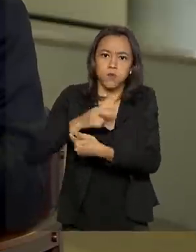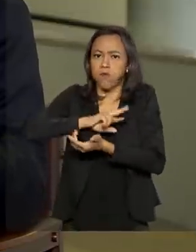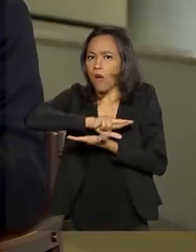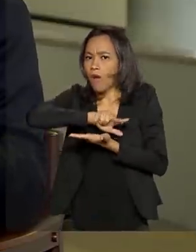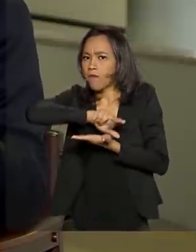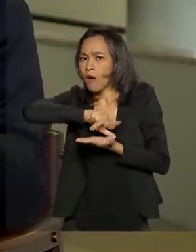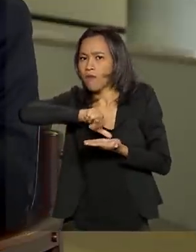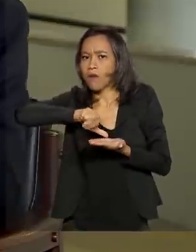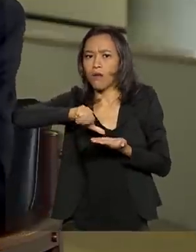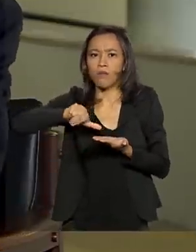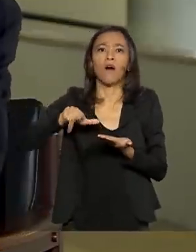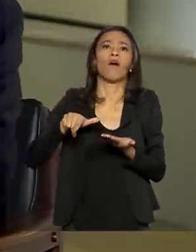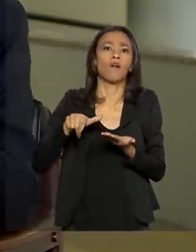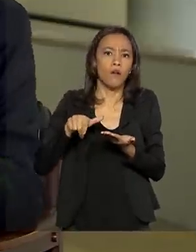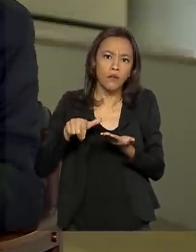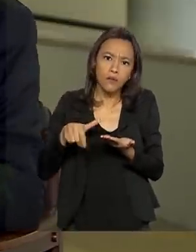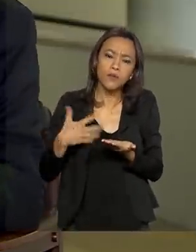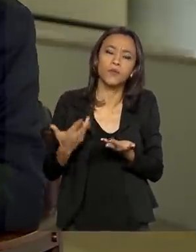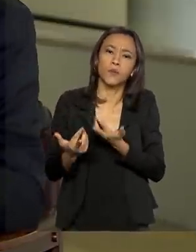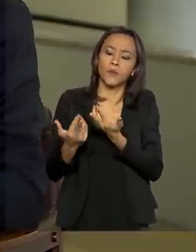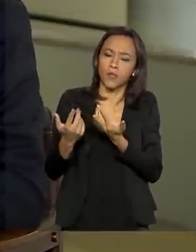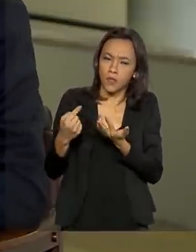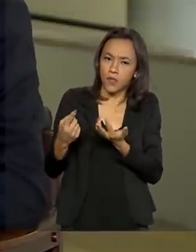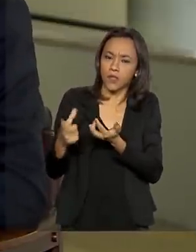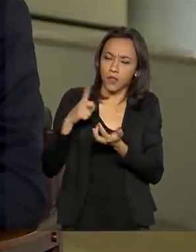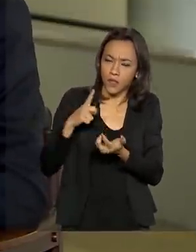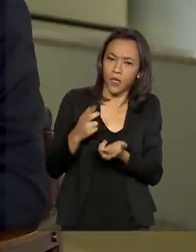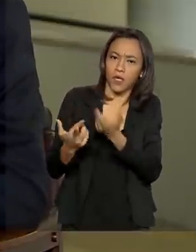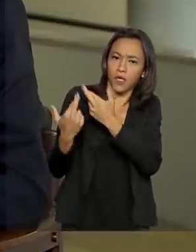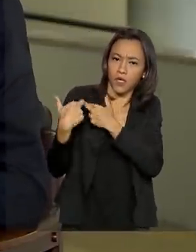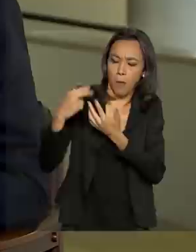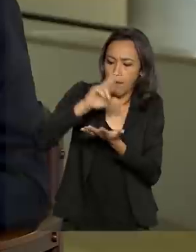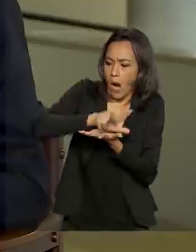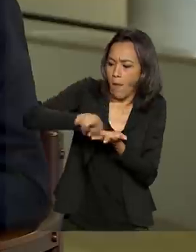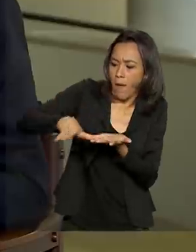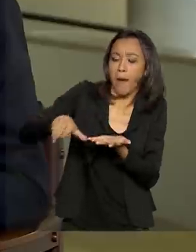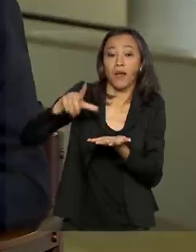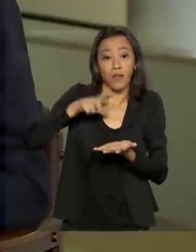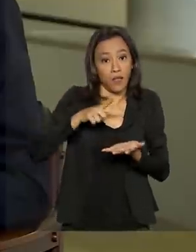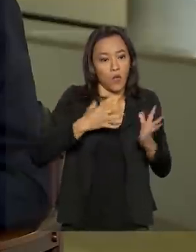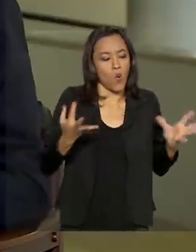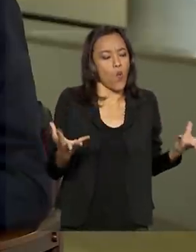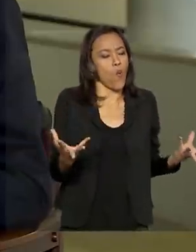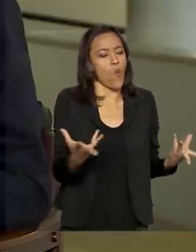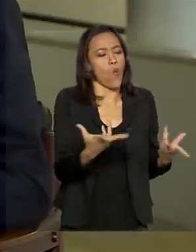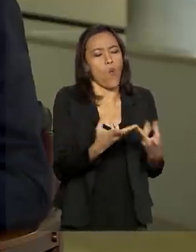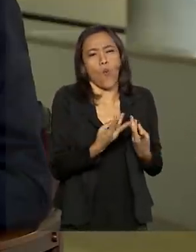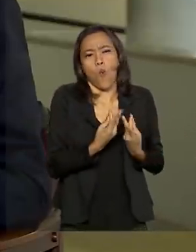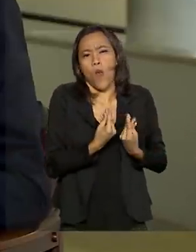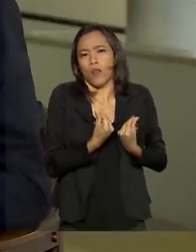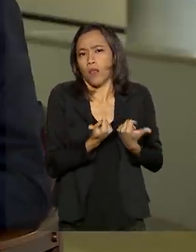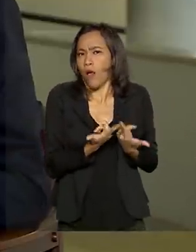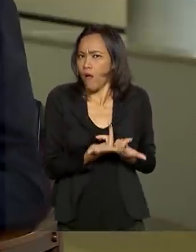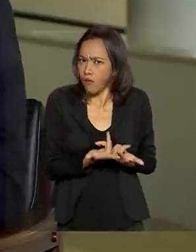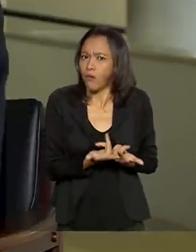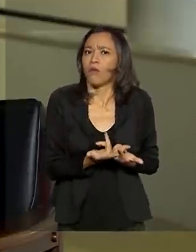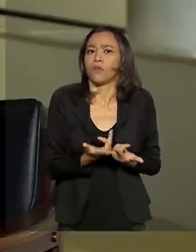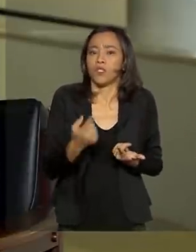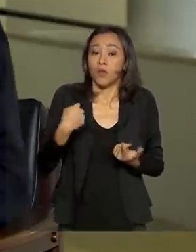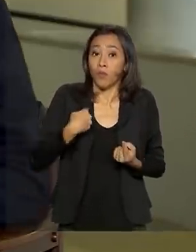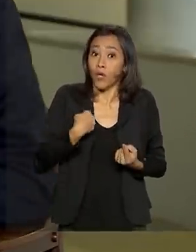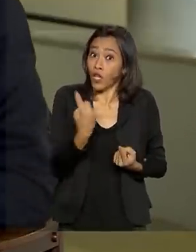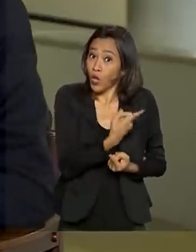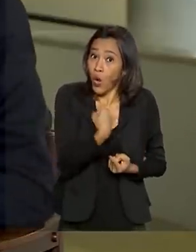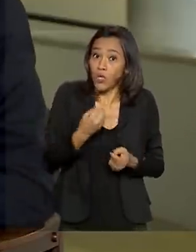diverso em termos de atribuições, que exige uma qualidade muito grande, porque nós assessoramos